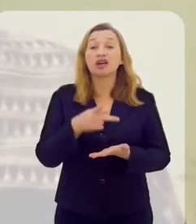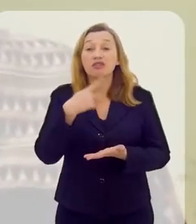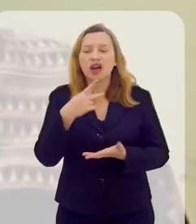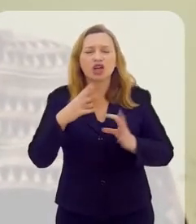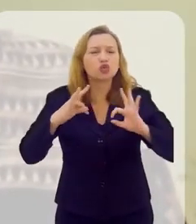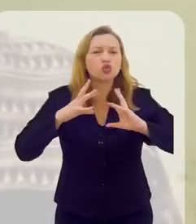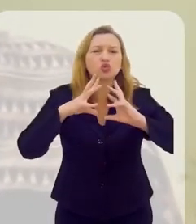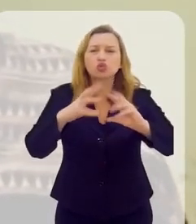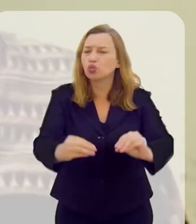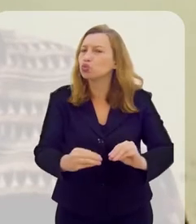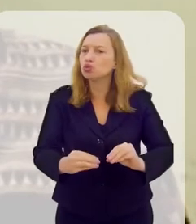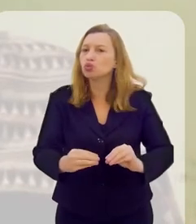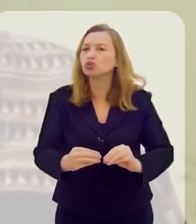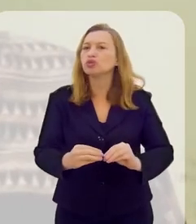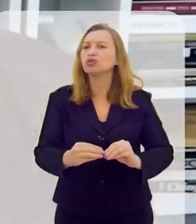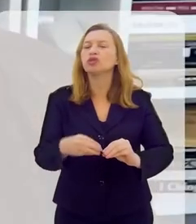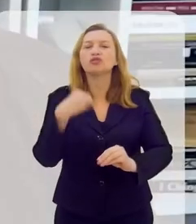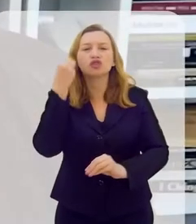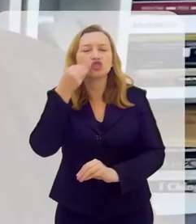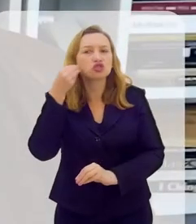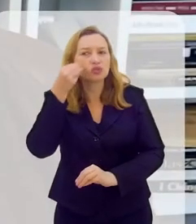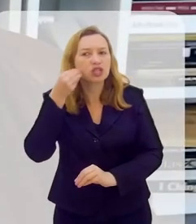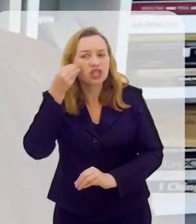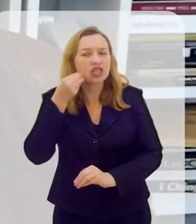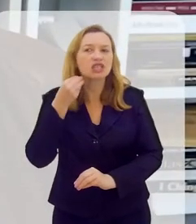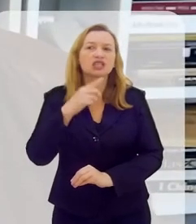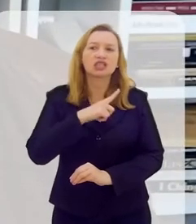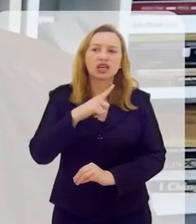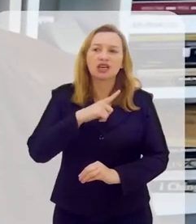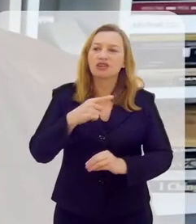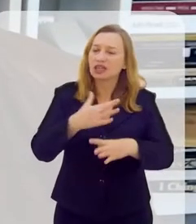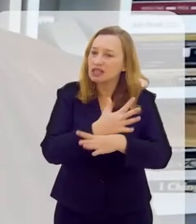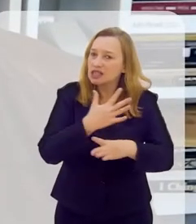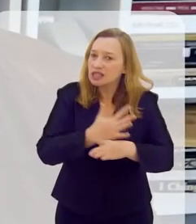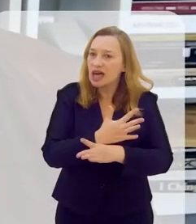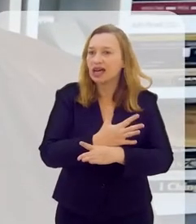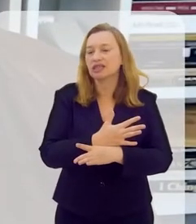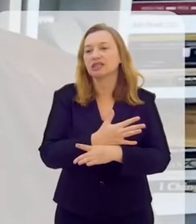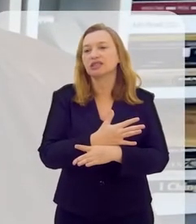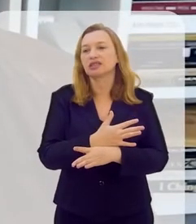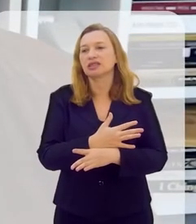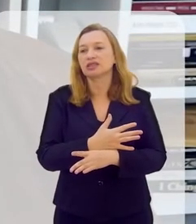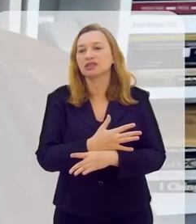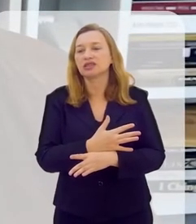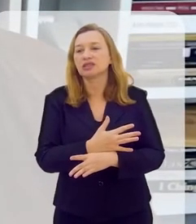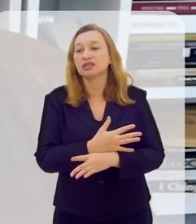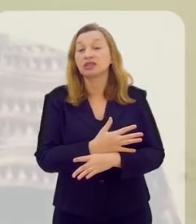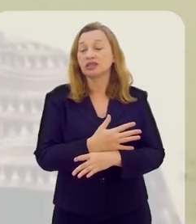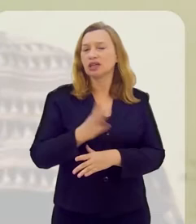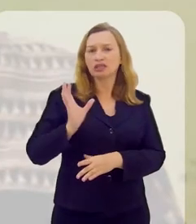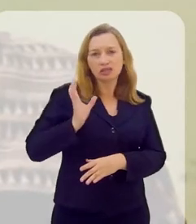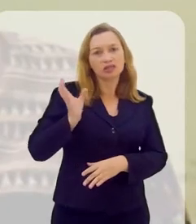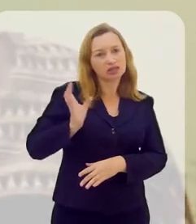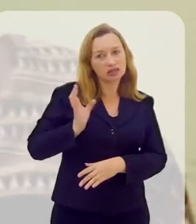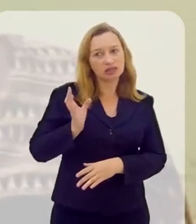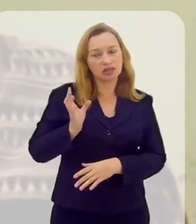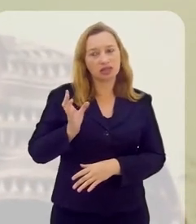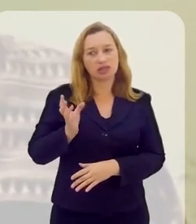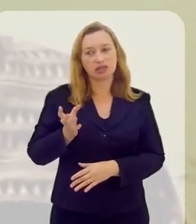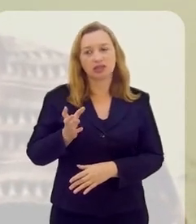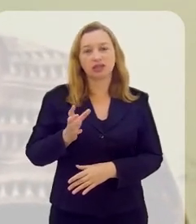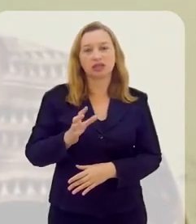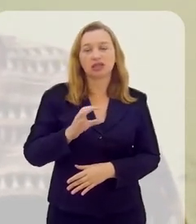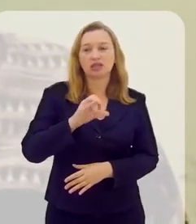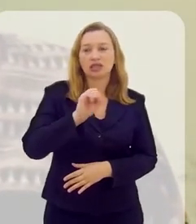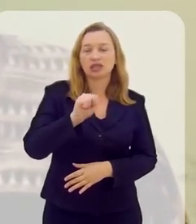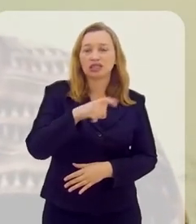era contado tudo aquilo que foi vivenciado naquela cidade. A Dahneman era uma cidade muito rica, a